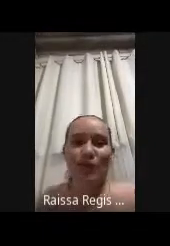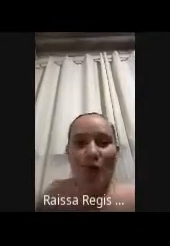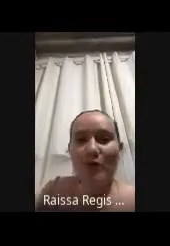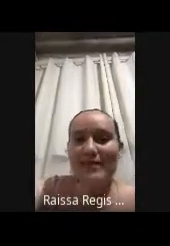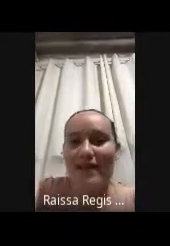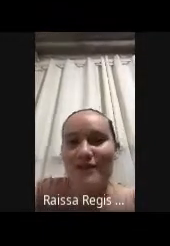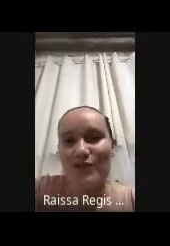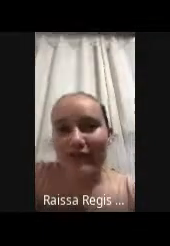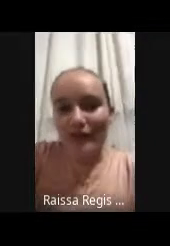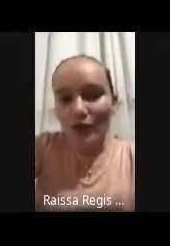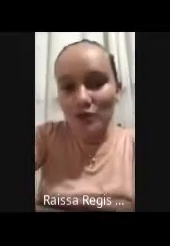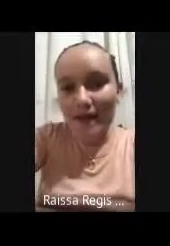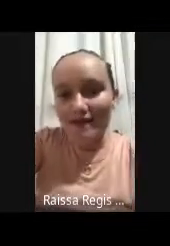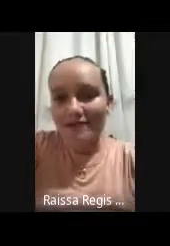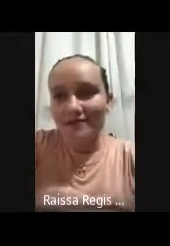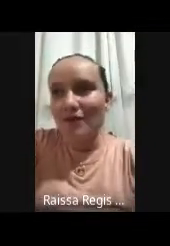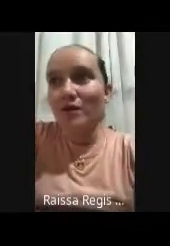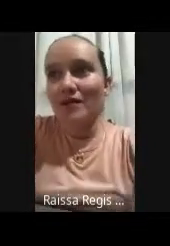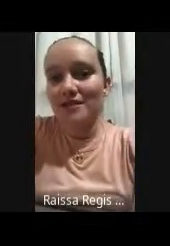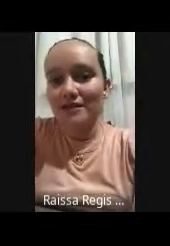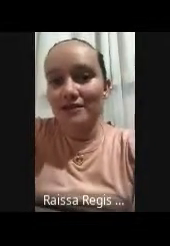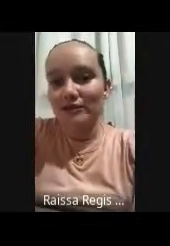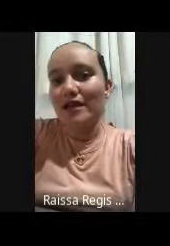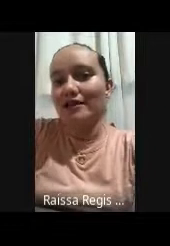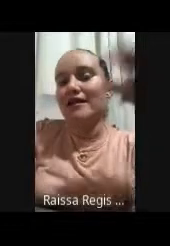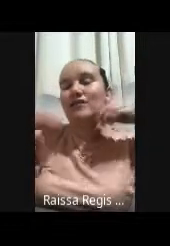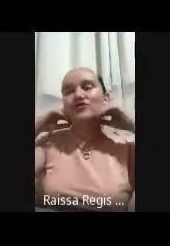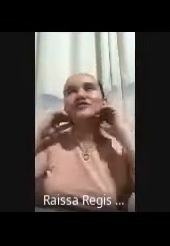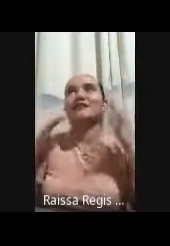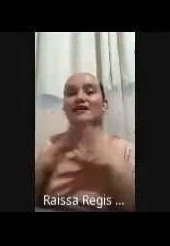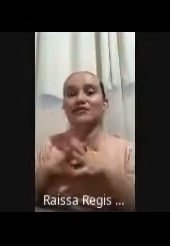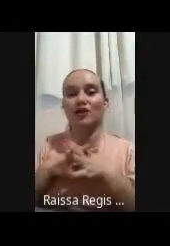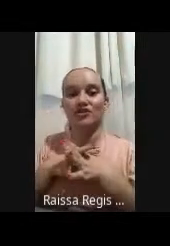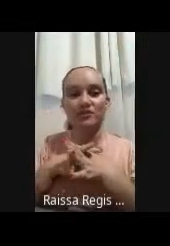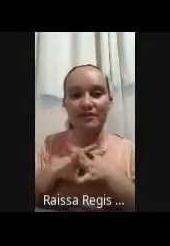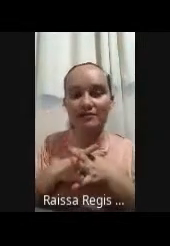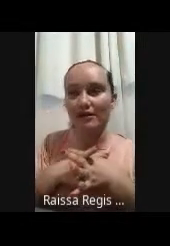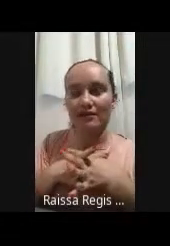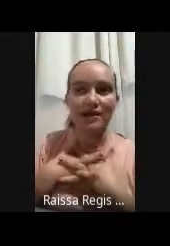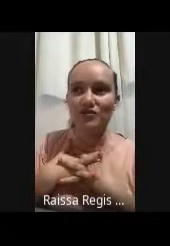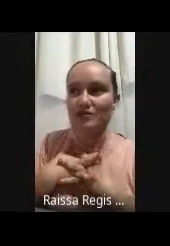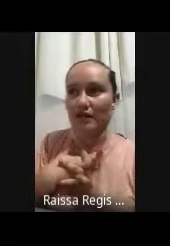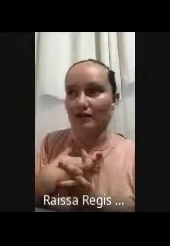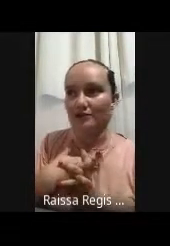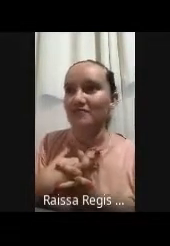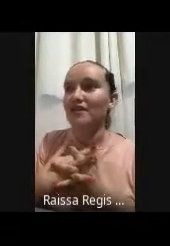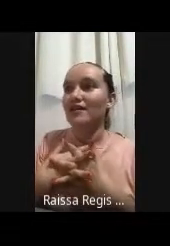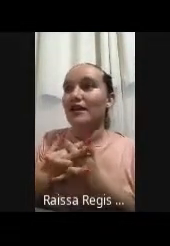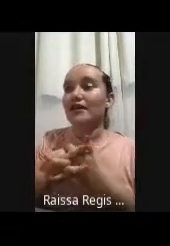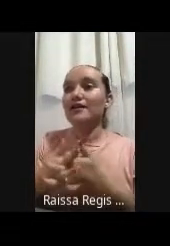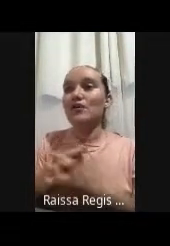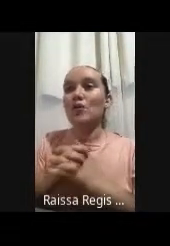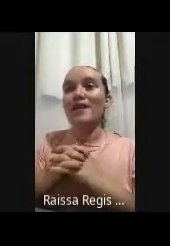está isso, né, no nosso país? Como que está essa questão da língua de sinais, do registro da língua de sinais?